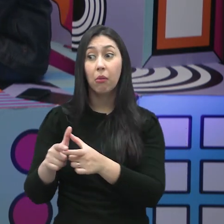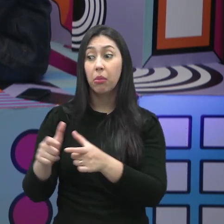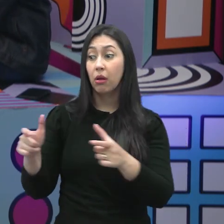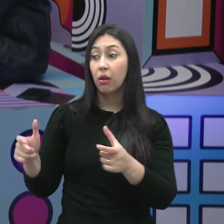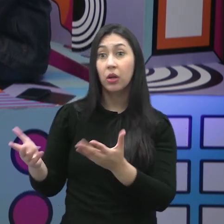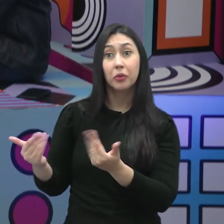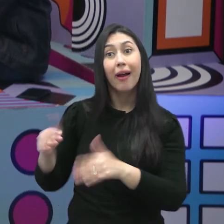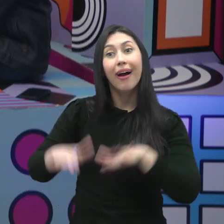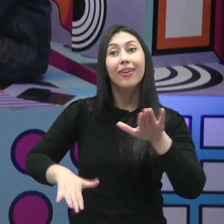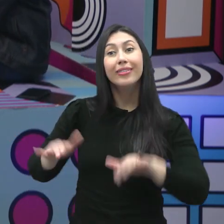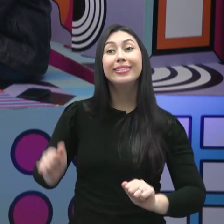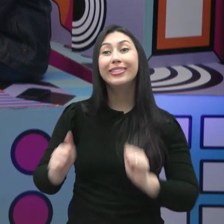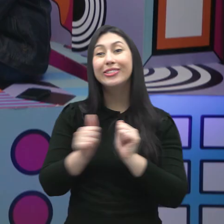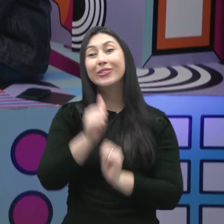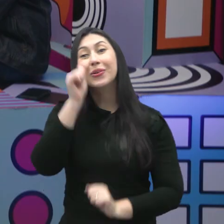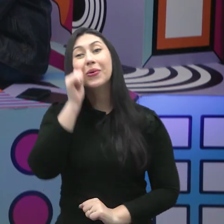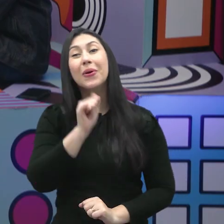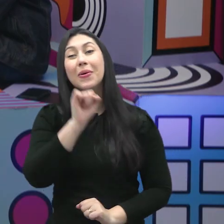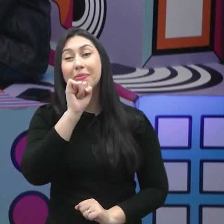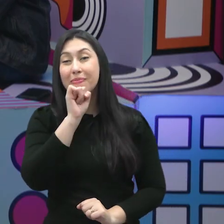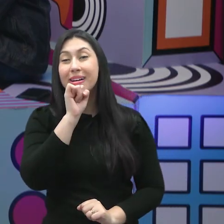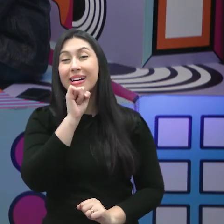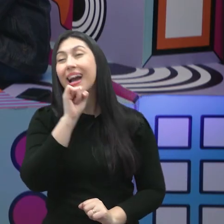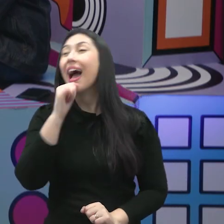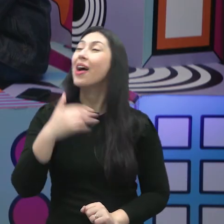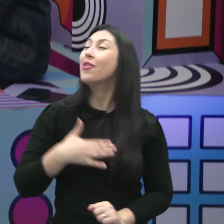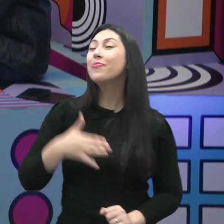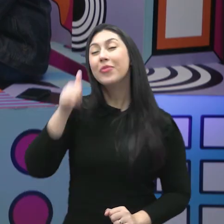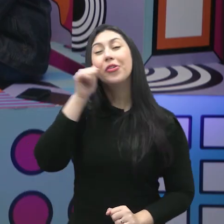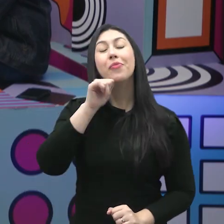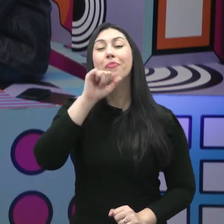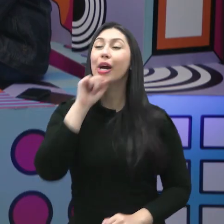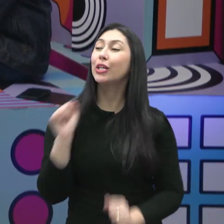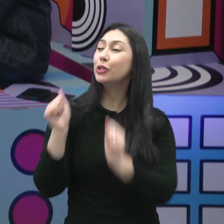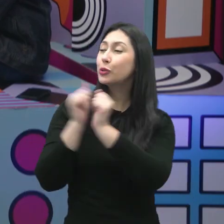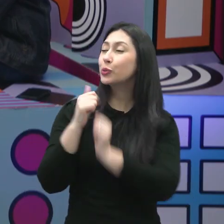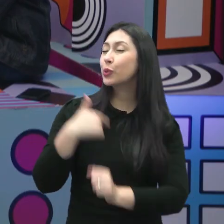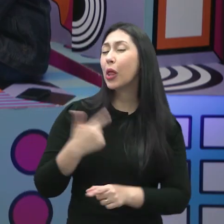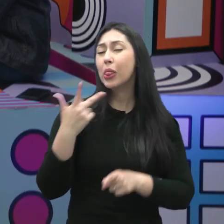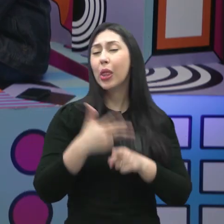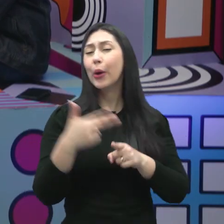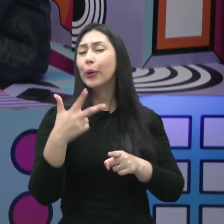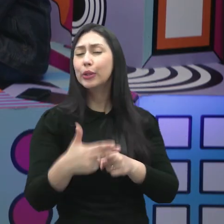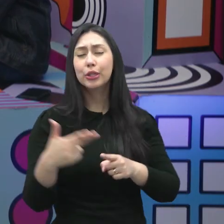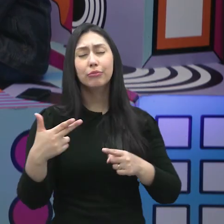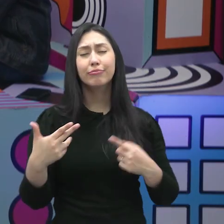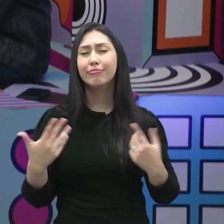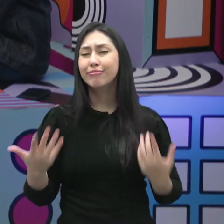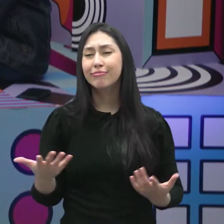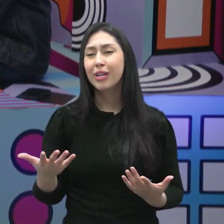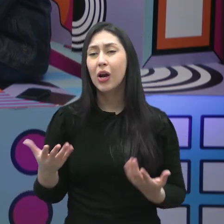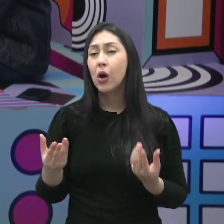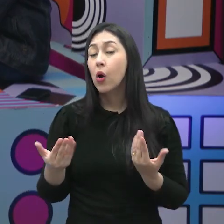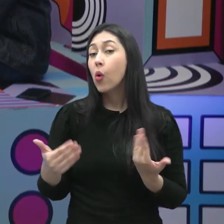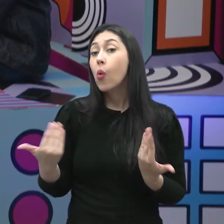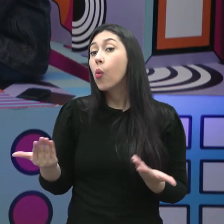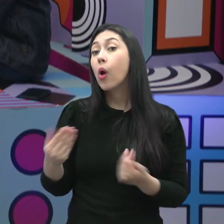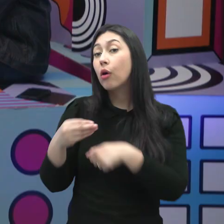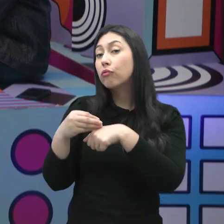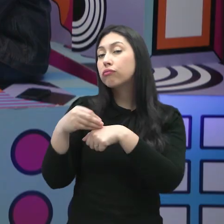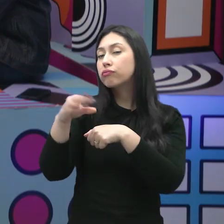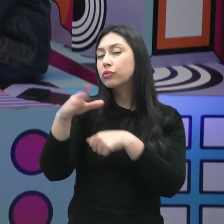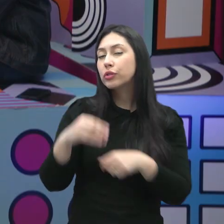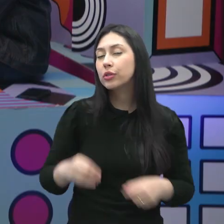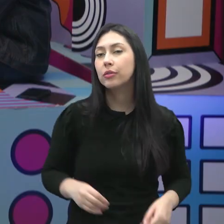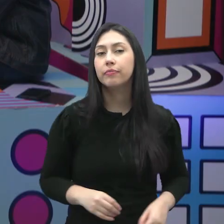estão indo procurar, vão até com a mãe, né, que estava comentando, né? Sim. Vem com a minha mãe aqui fazer a cirurgia e tal. O que você pode dizer